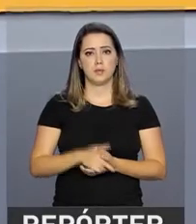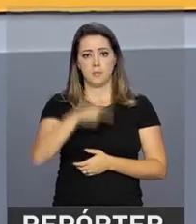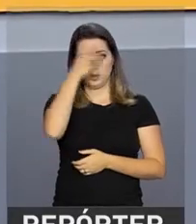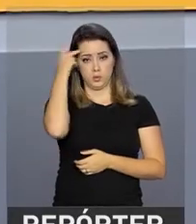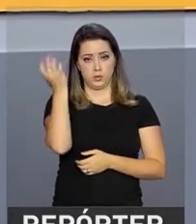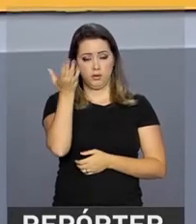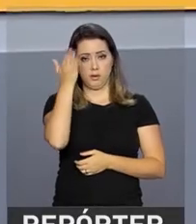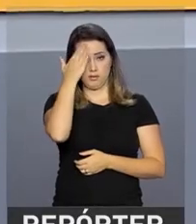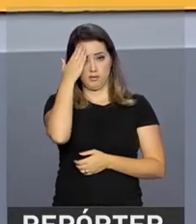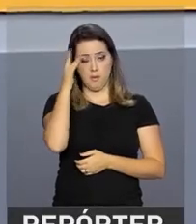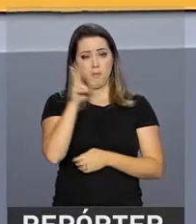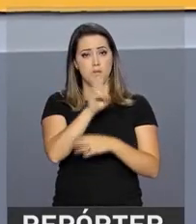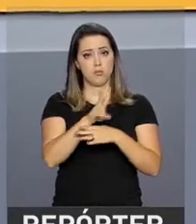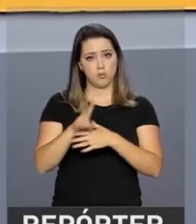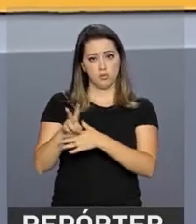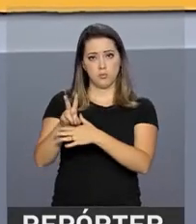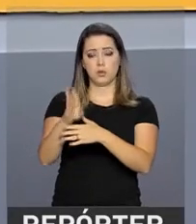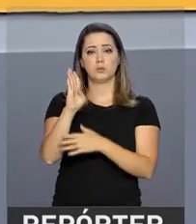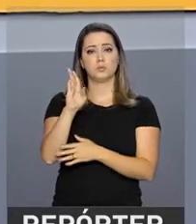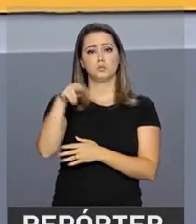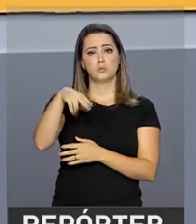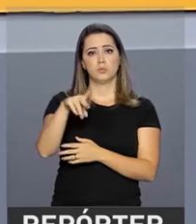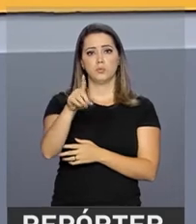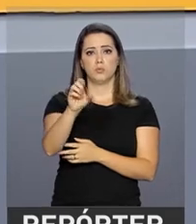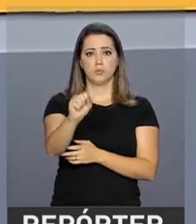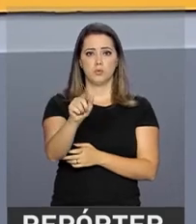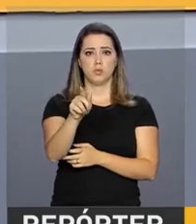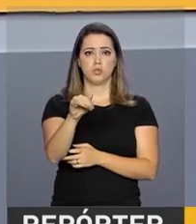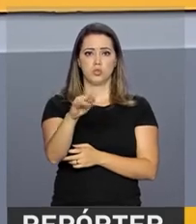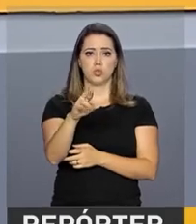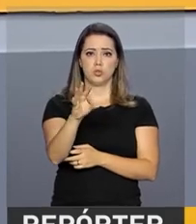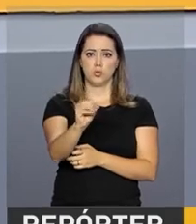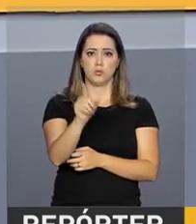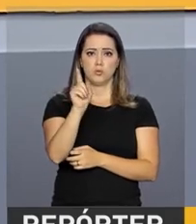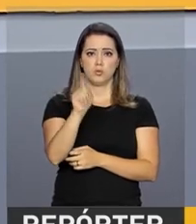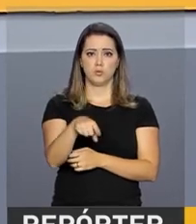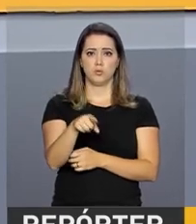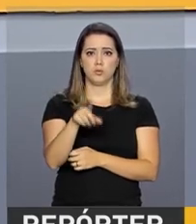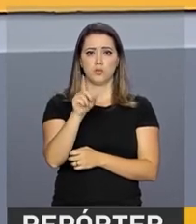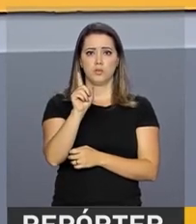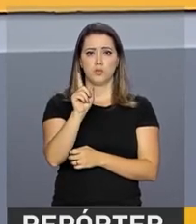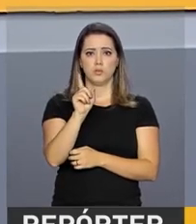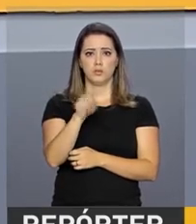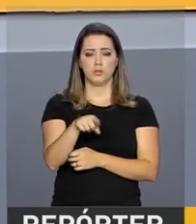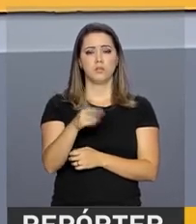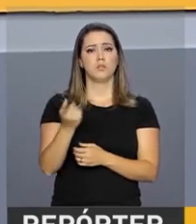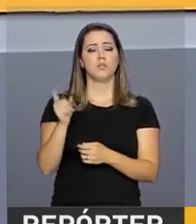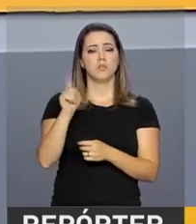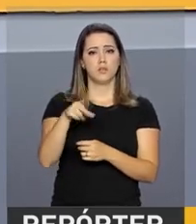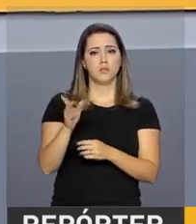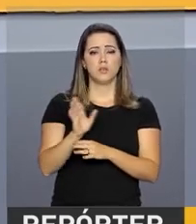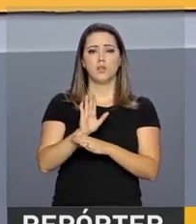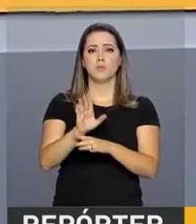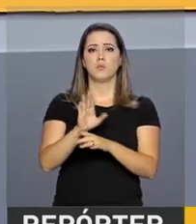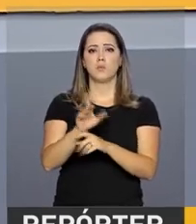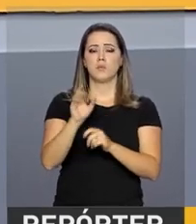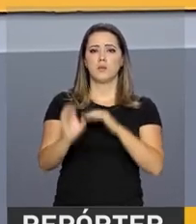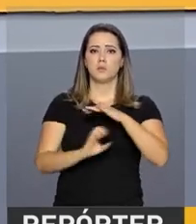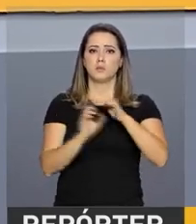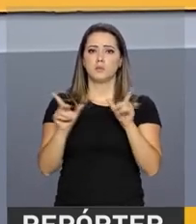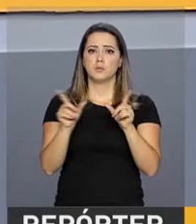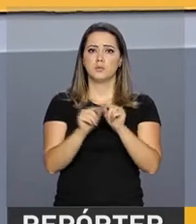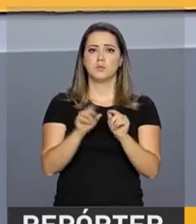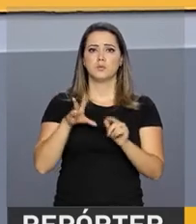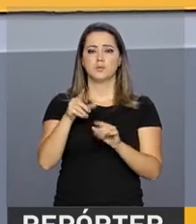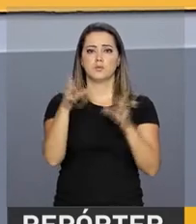se interessou pela linha de financiamento BNDES Giro, que é voltada para micro e pequenas